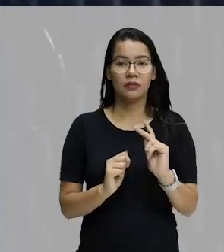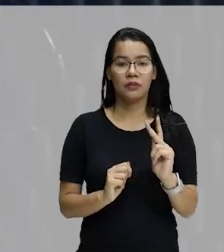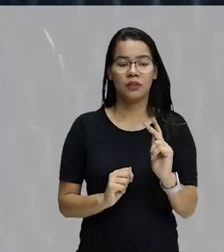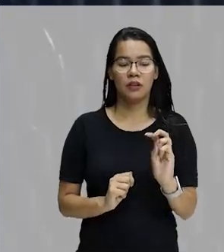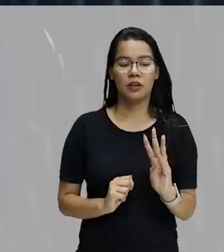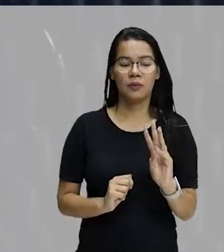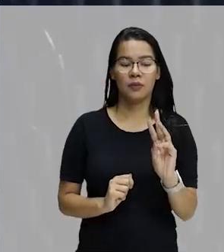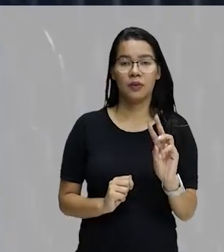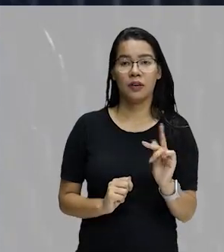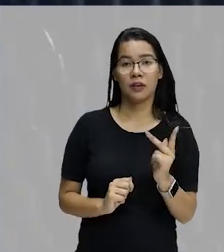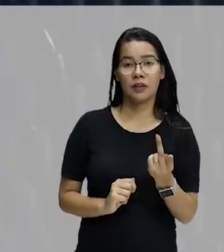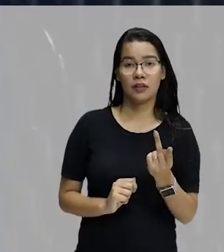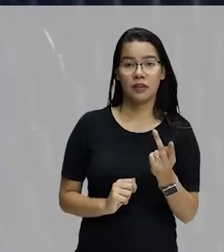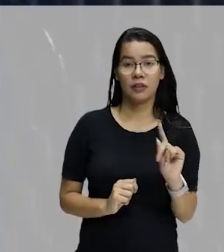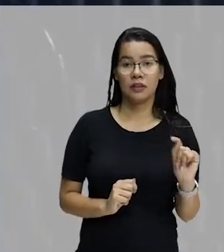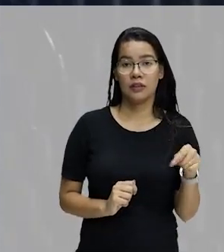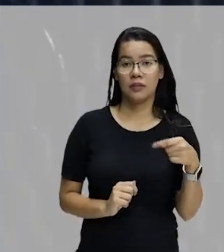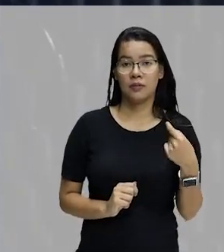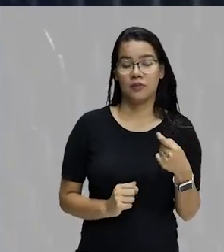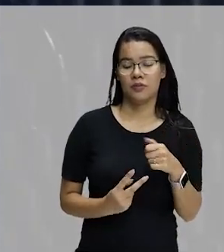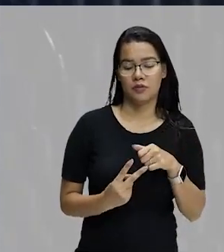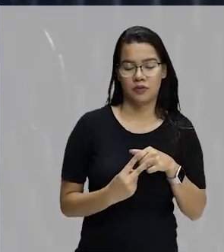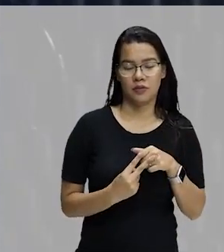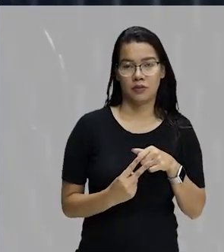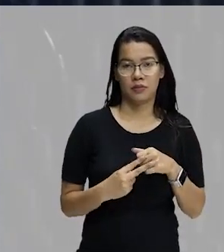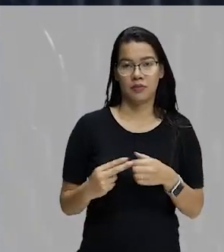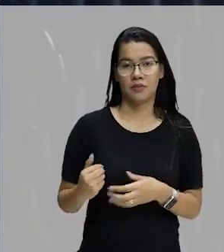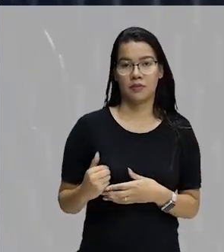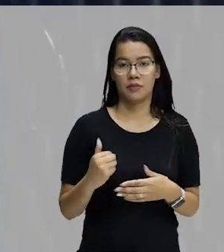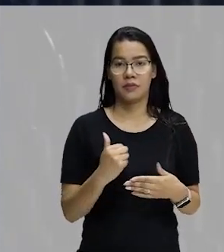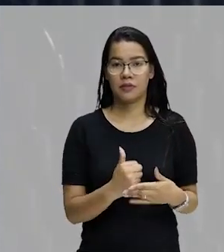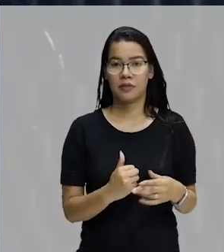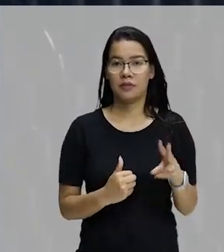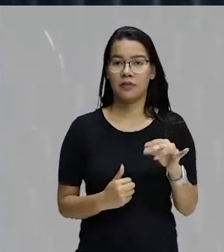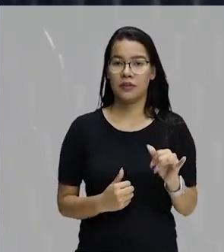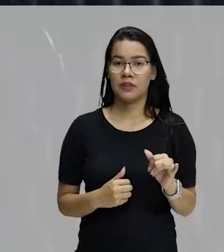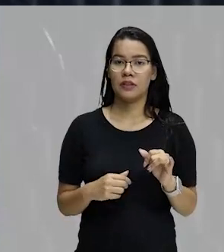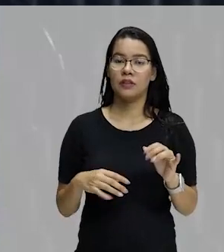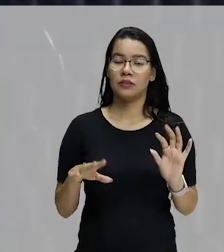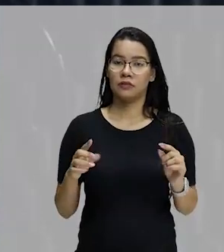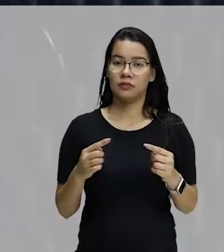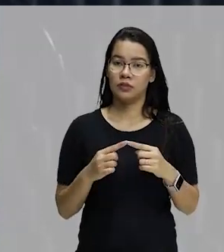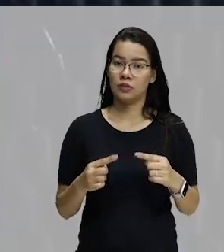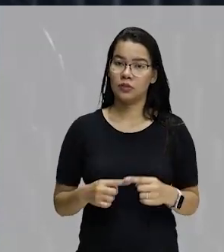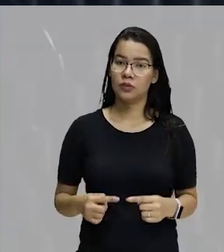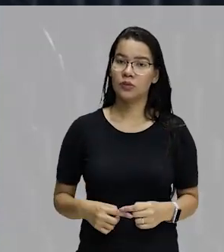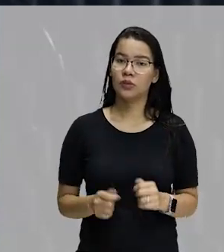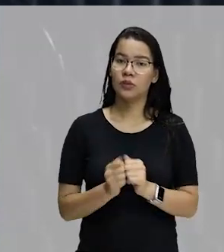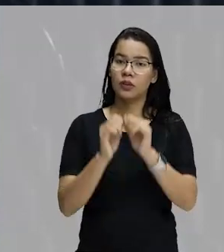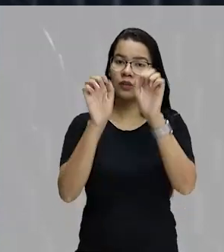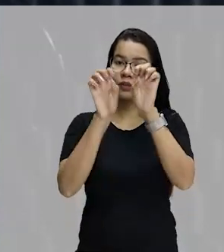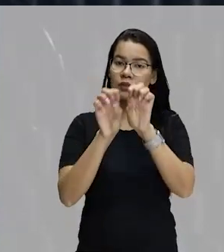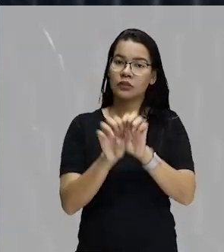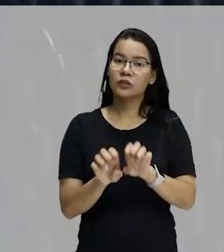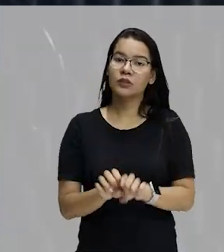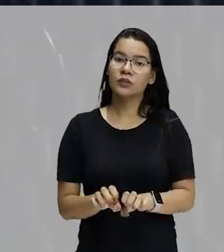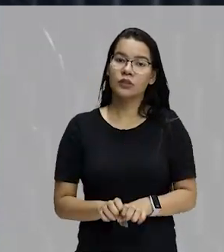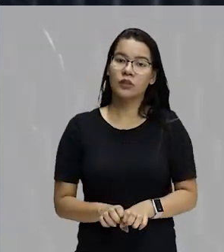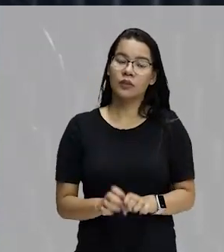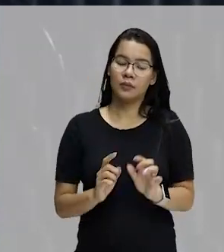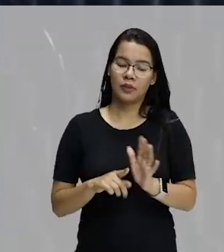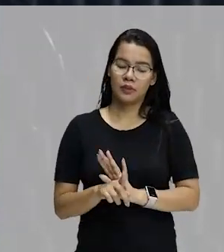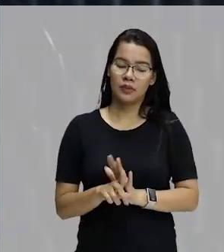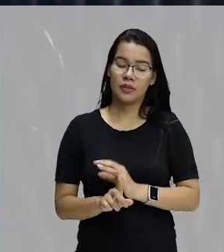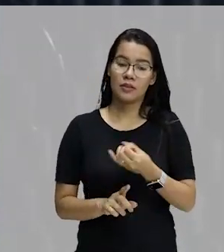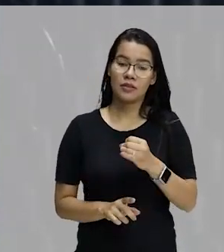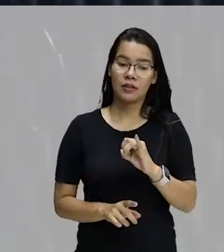how. Depois, o verbo auxiliar, que vai ser o verbo de acordo com a construção da pergunta, se é presente,